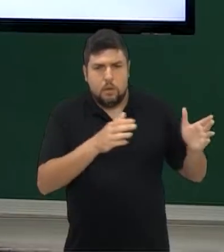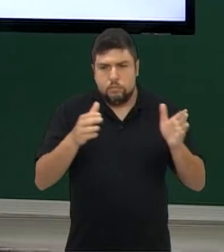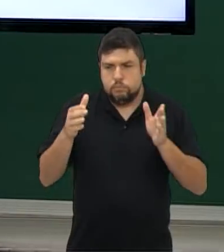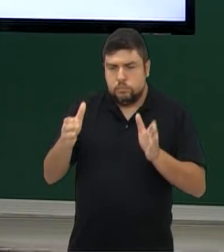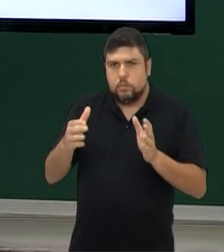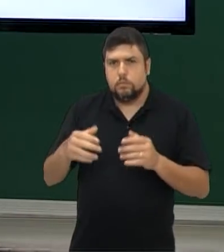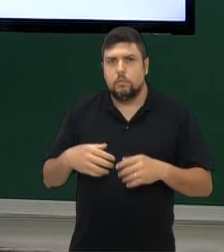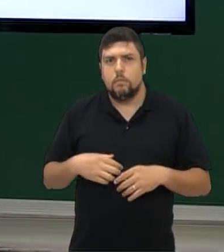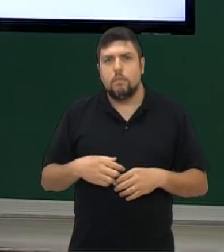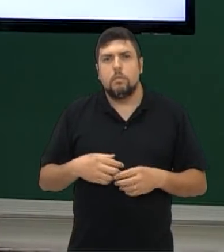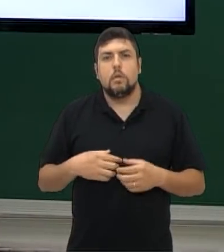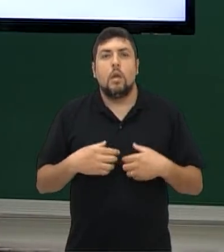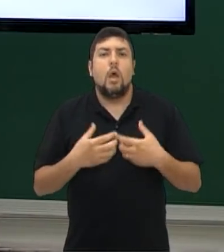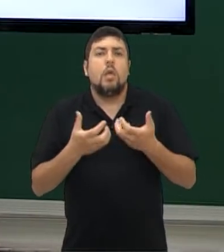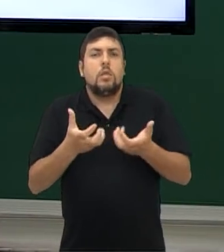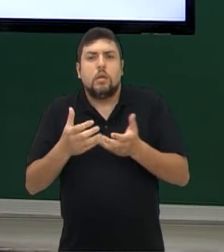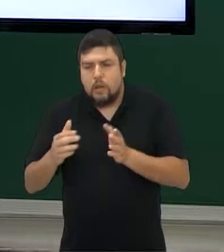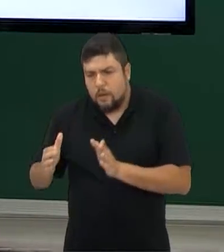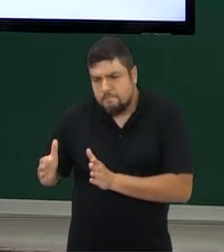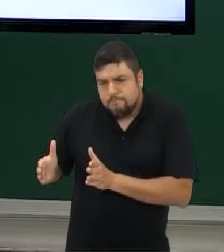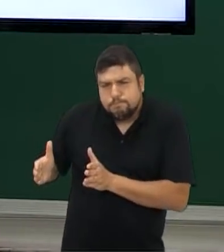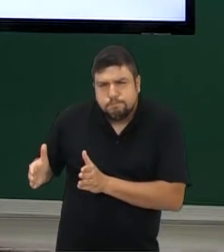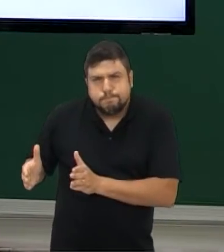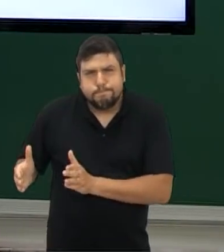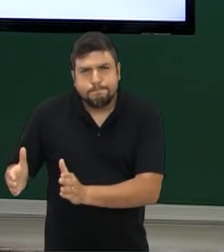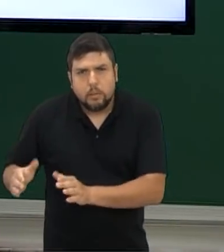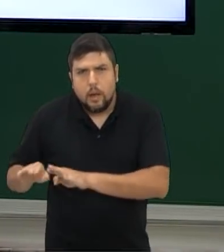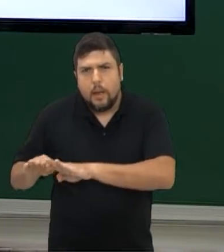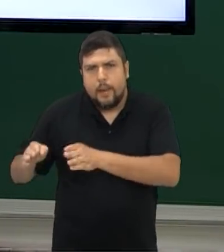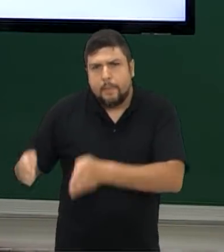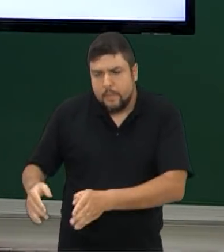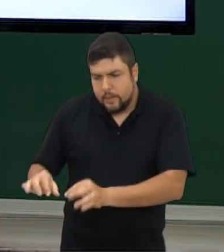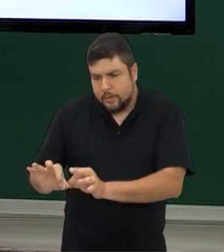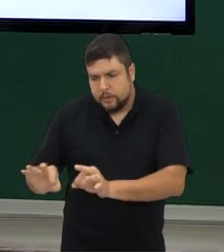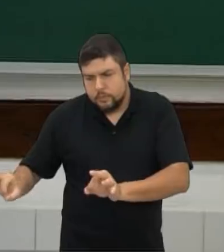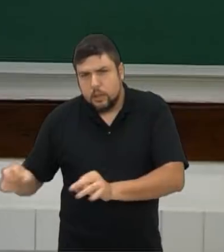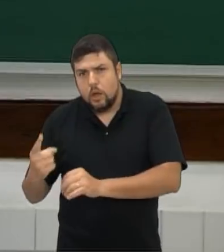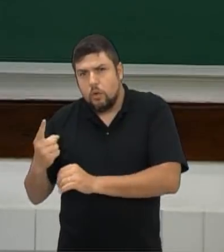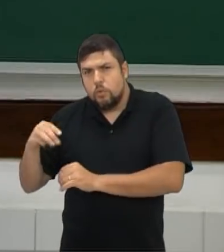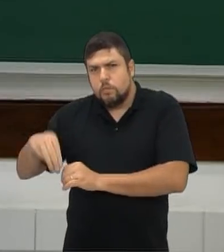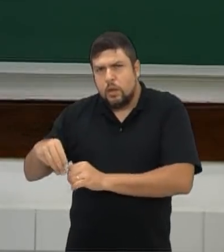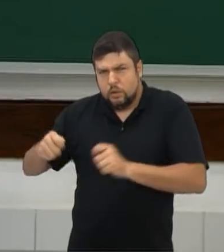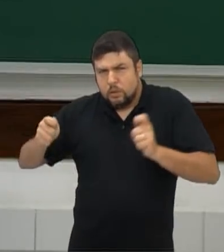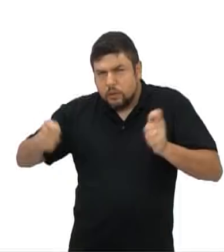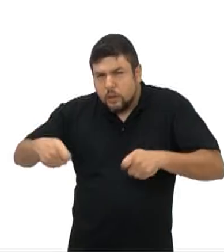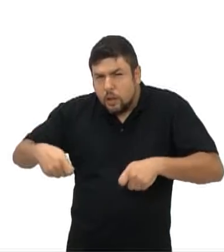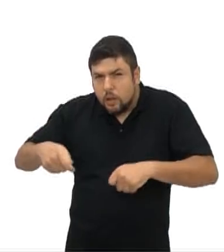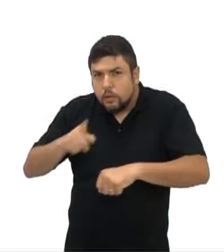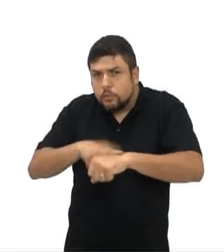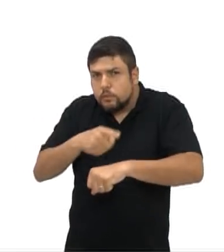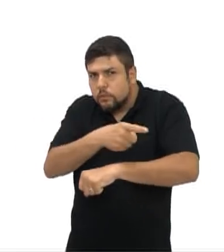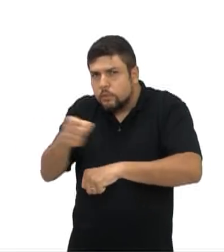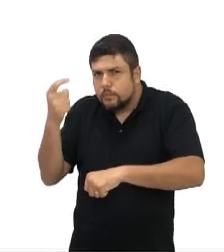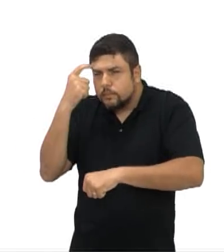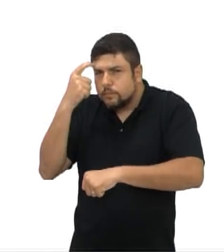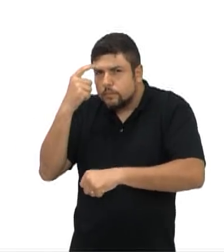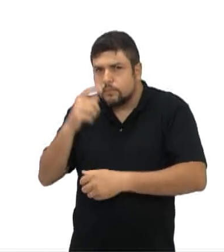uma estante de 1 metro. Será que vai dar certo? Será que vai caber? Tempo para vocês.